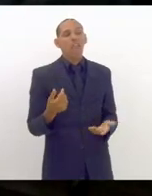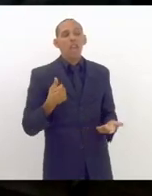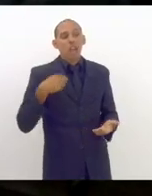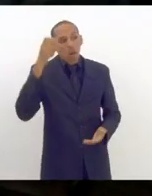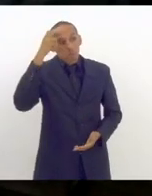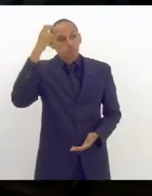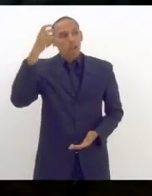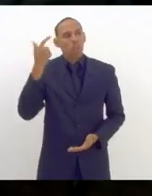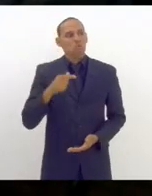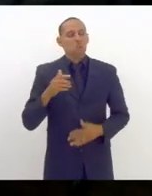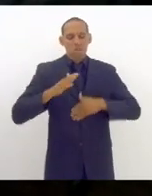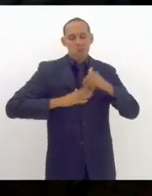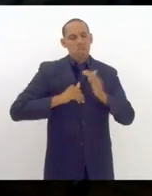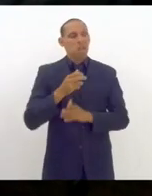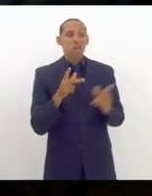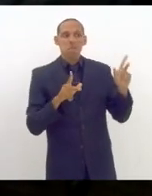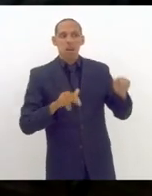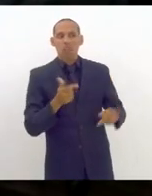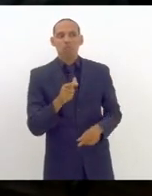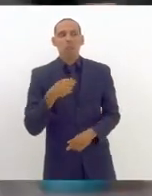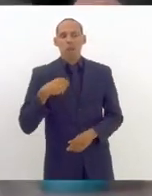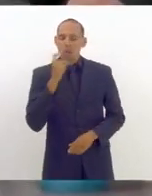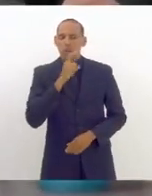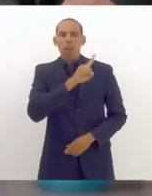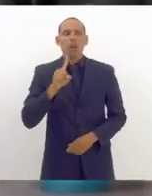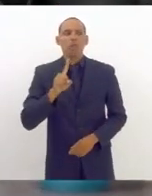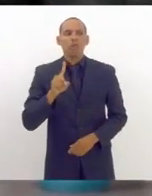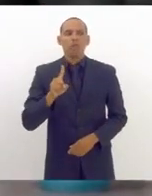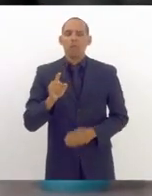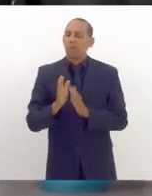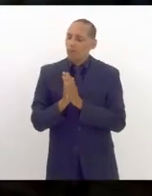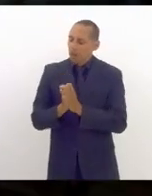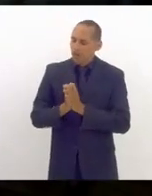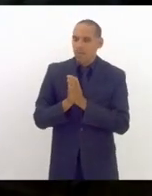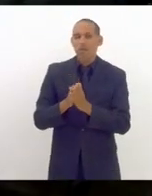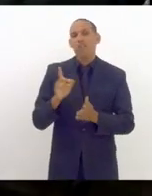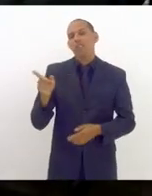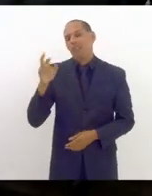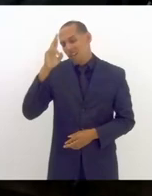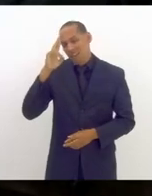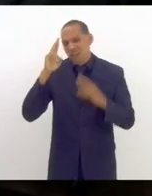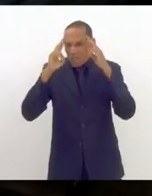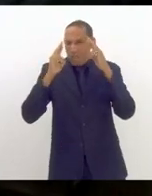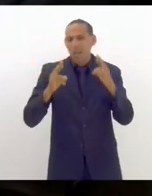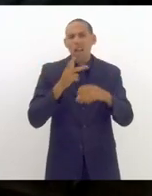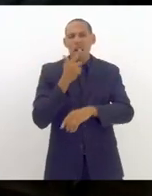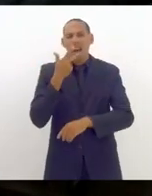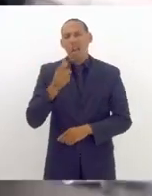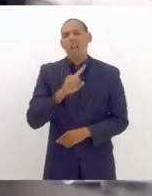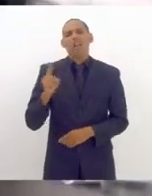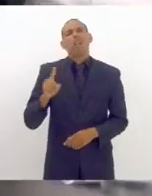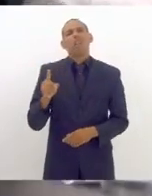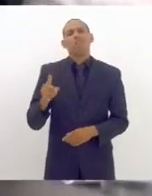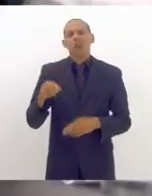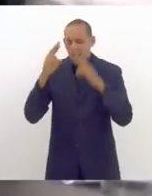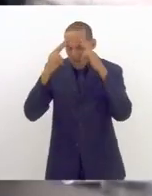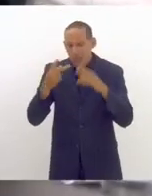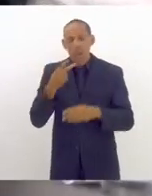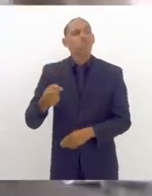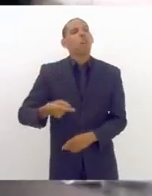ter inteligência e a capacidade do Senhor mas mentiroso Eu não sou você não respeita Fala rapaz Por favor